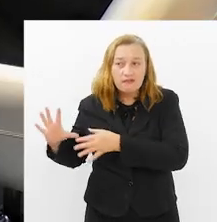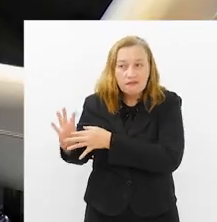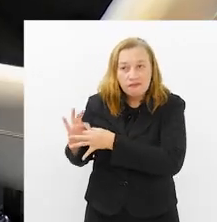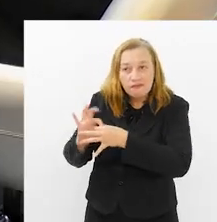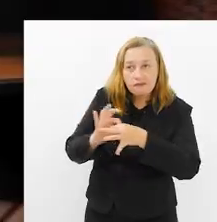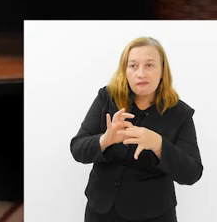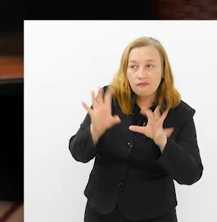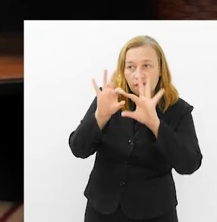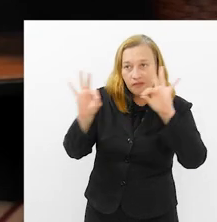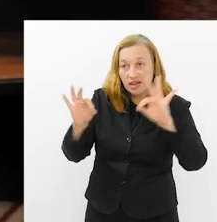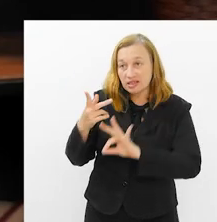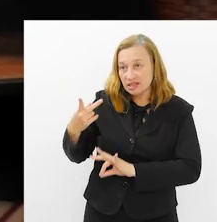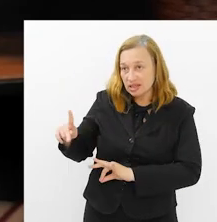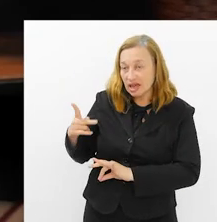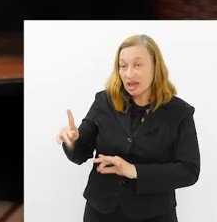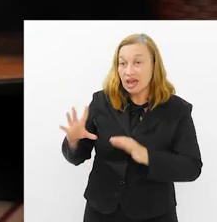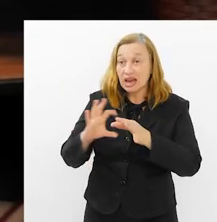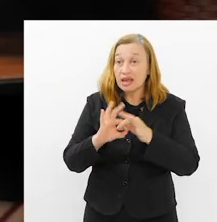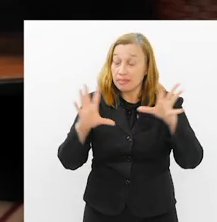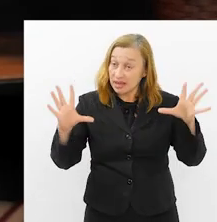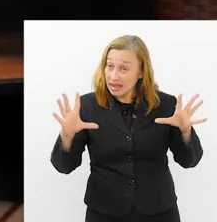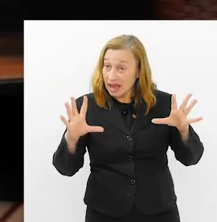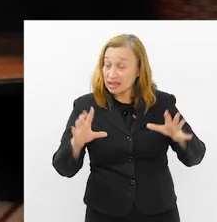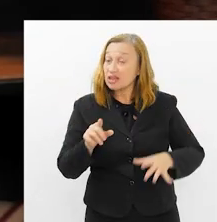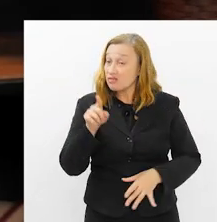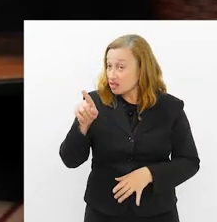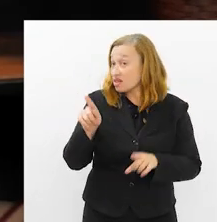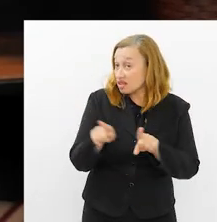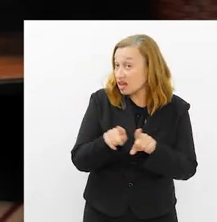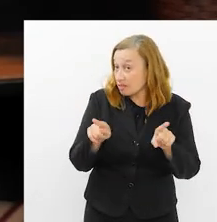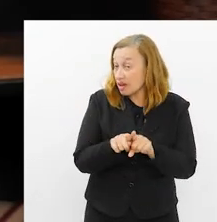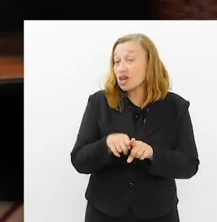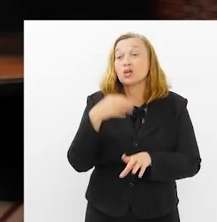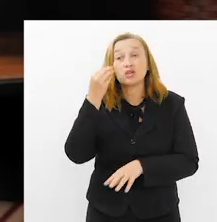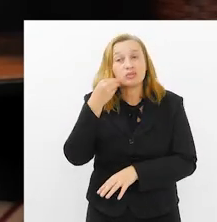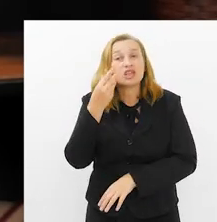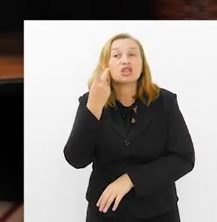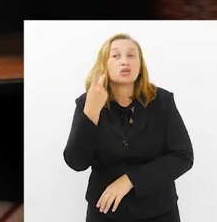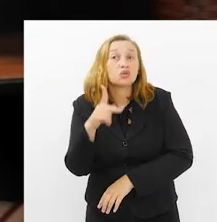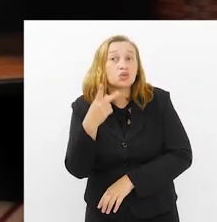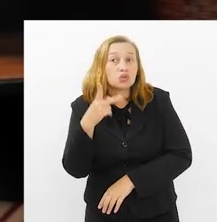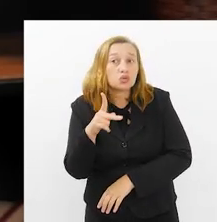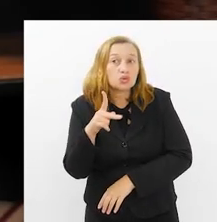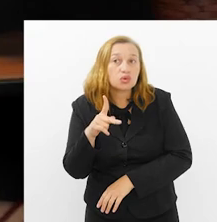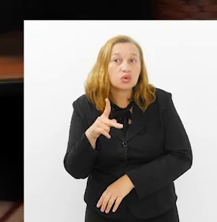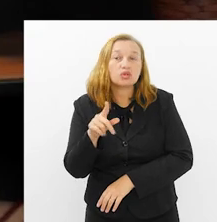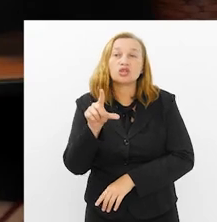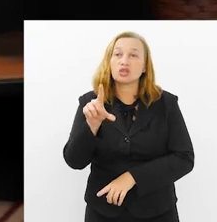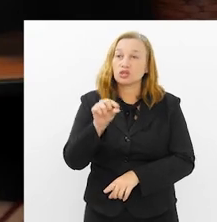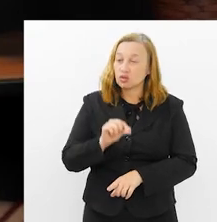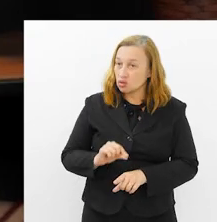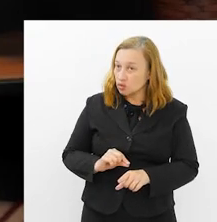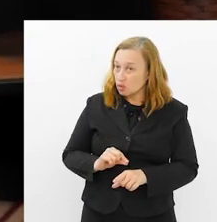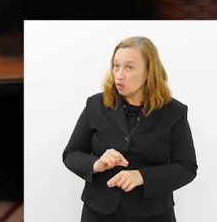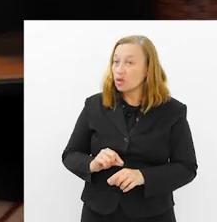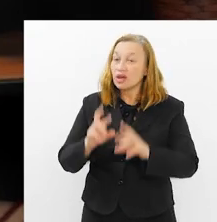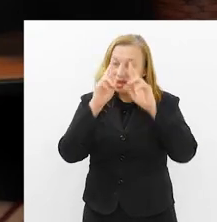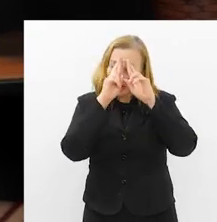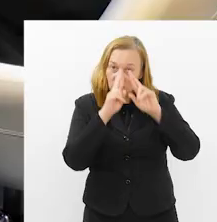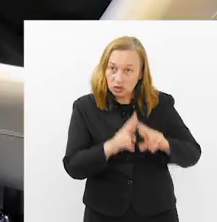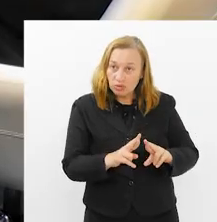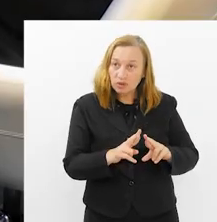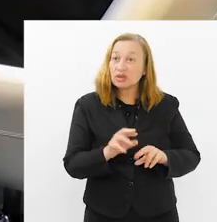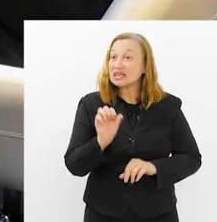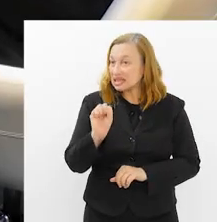Juliana, pegando essa frase da Niriane, liberdade e autonomia, e você também, com a sua experiência de ter a